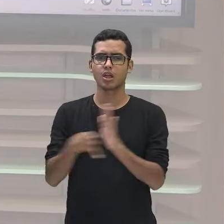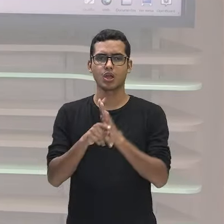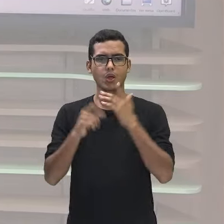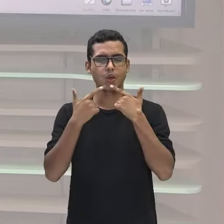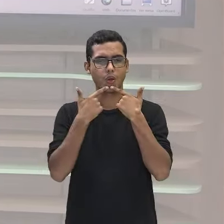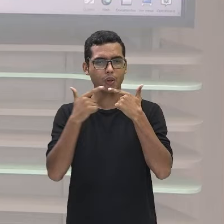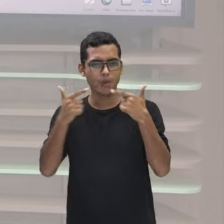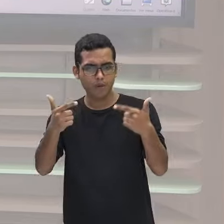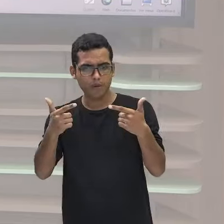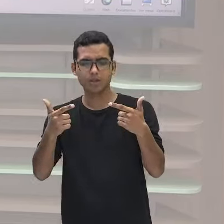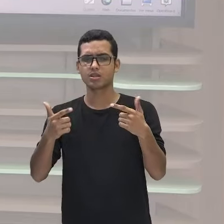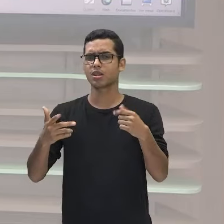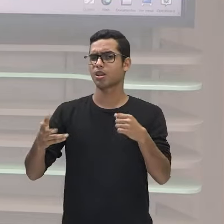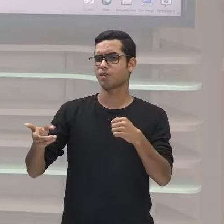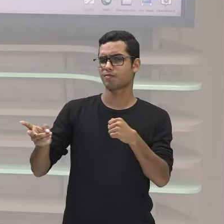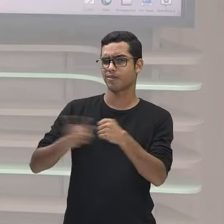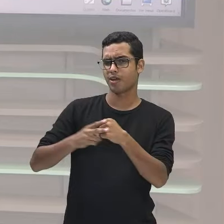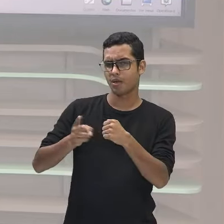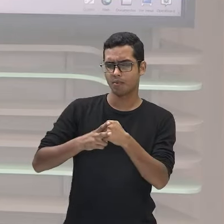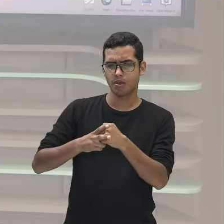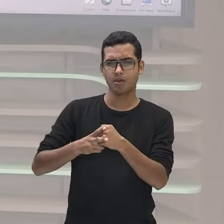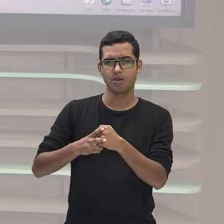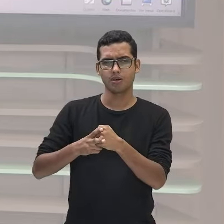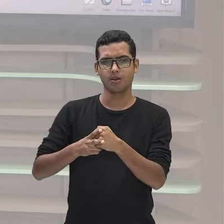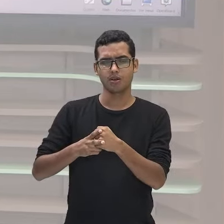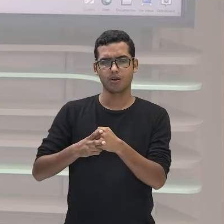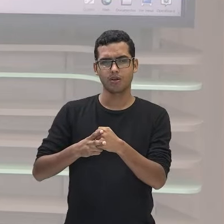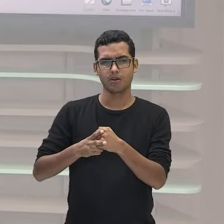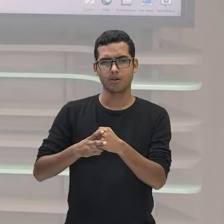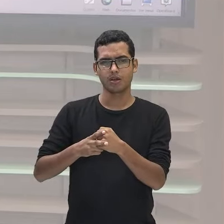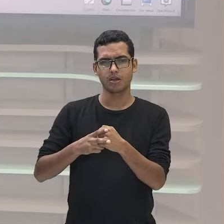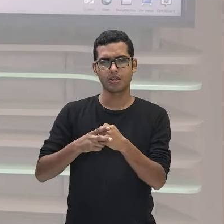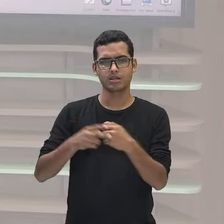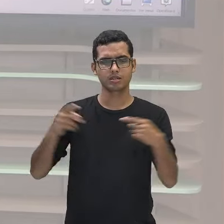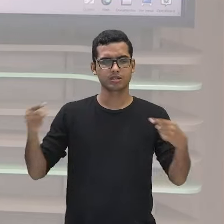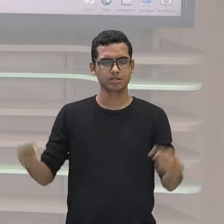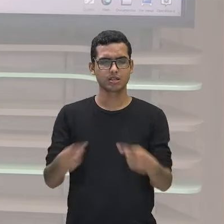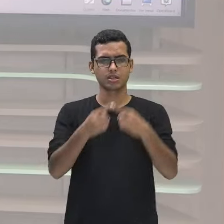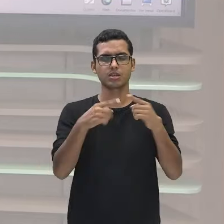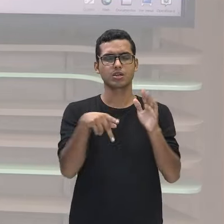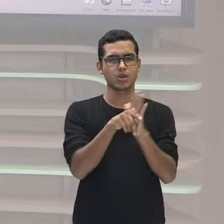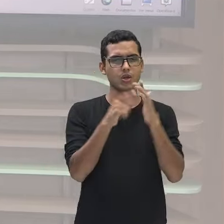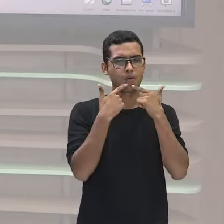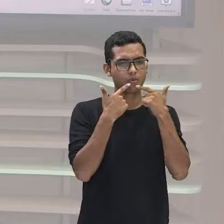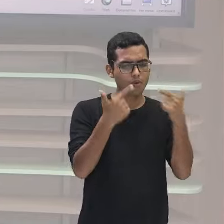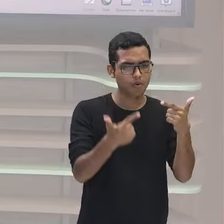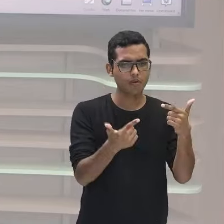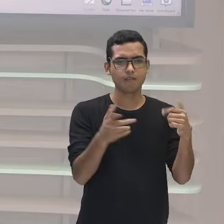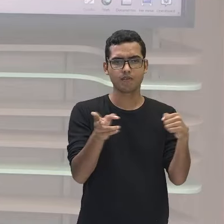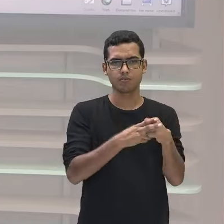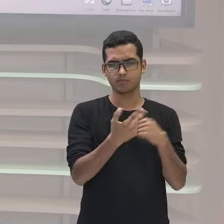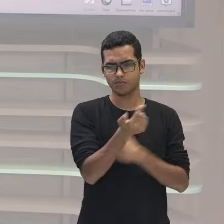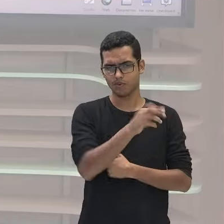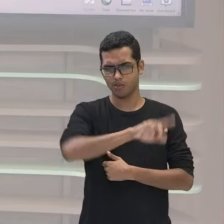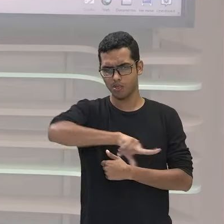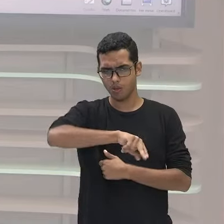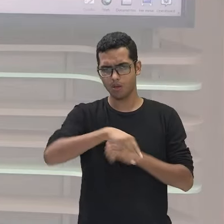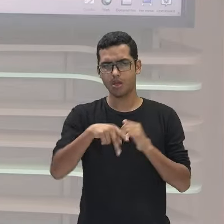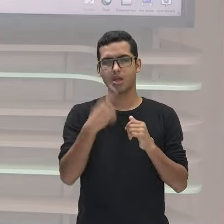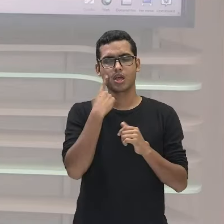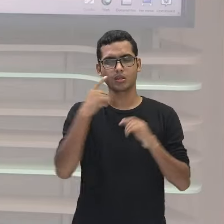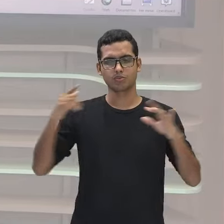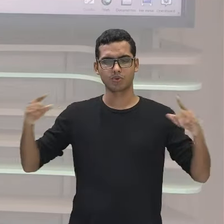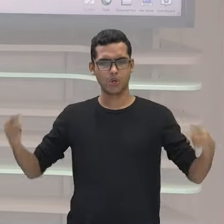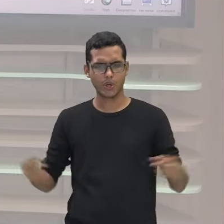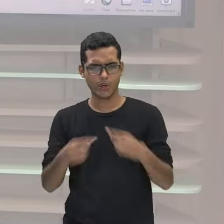linguagem verbal, o professor pode ter essa linguagem, a linguagem verbal associada à linguagem não verbal? Sim,